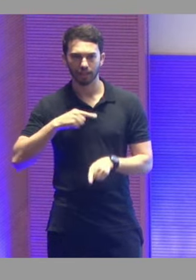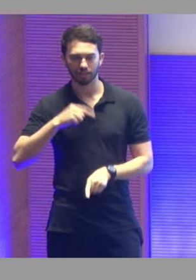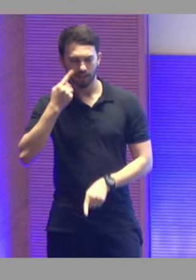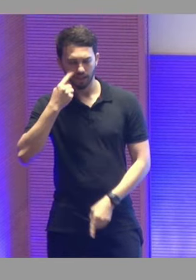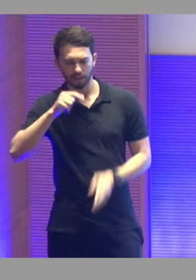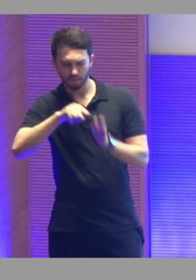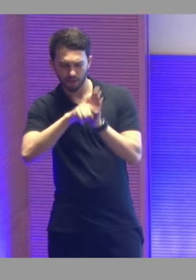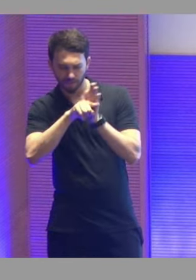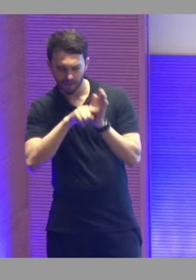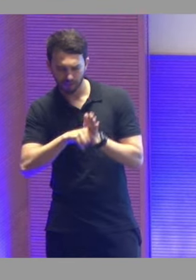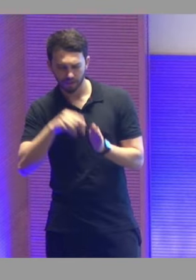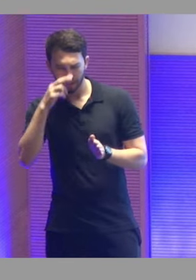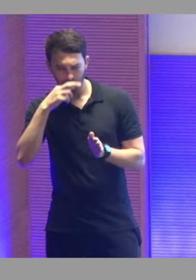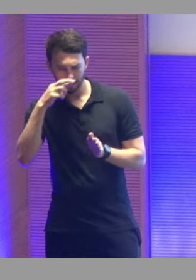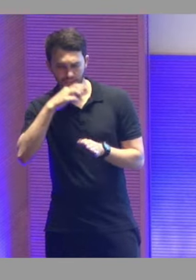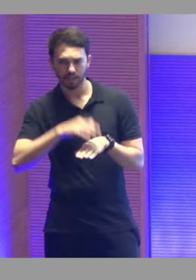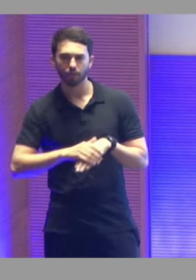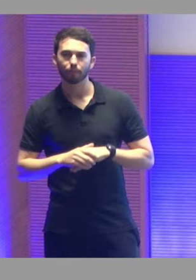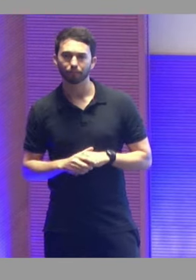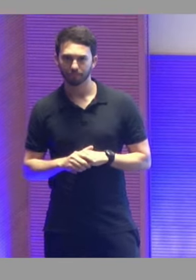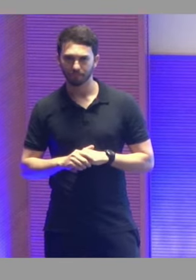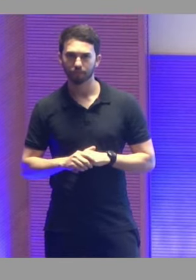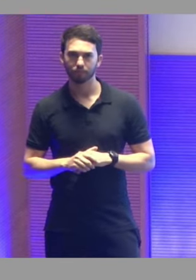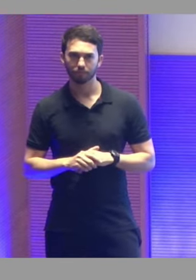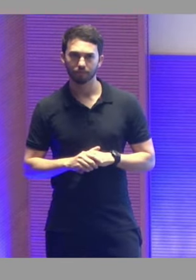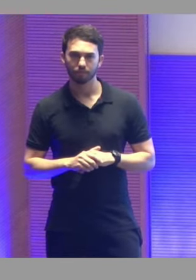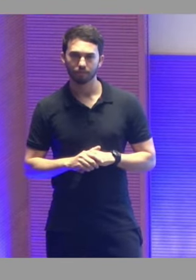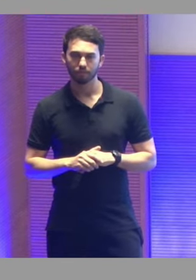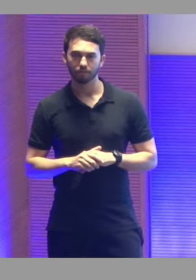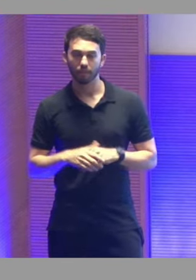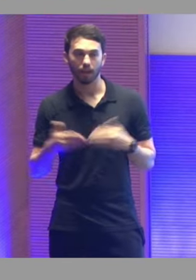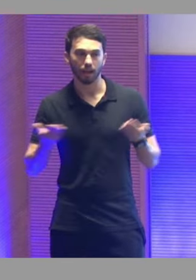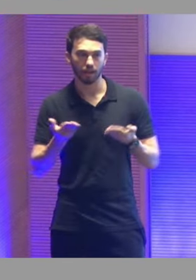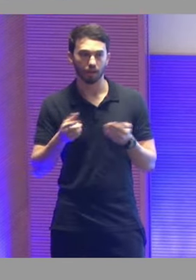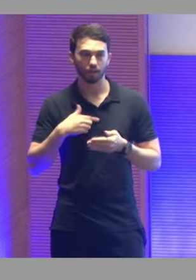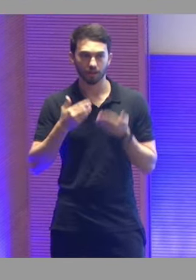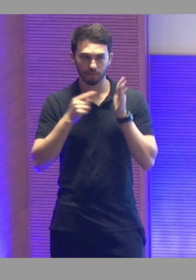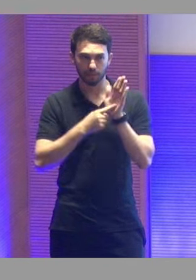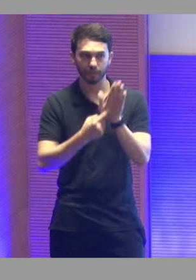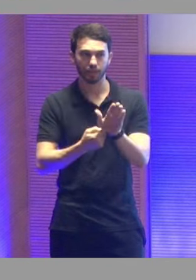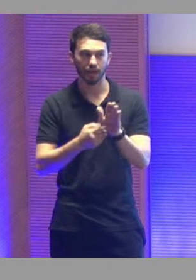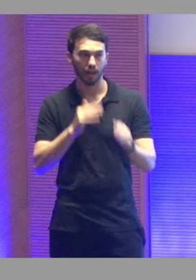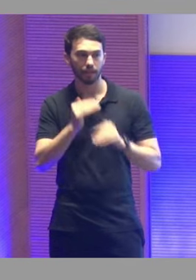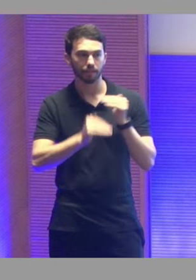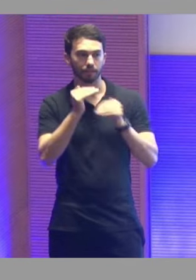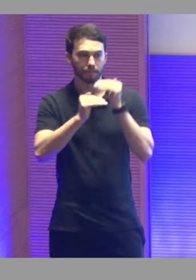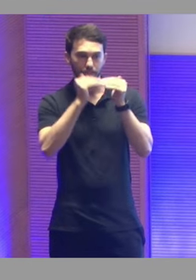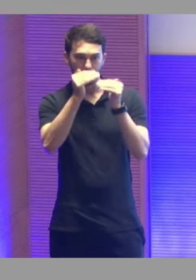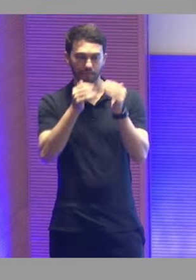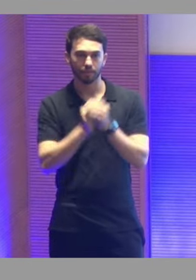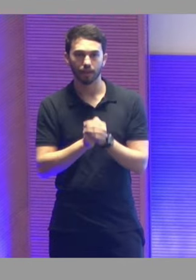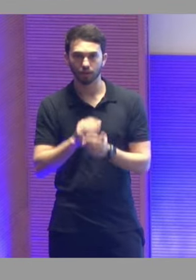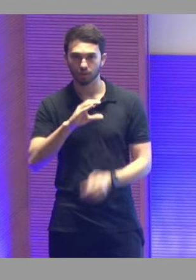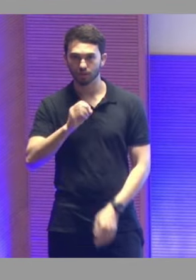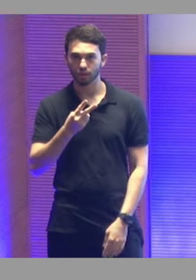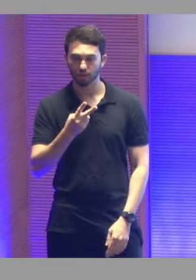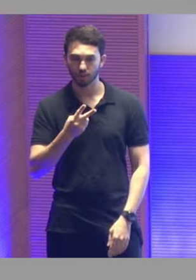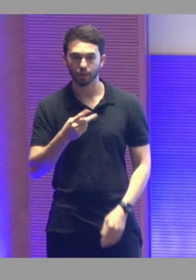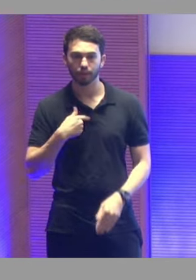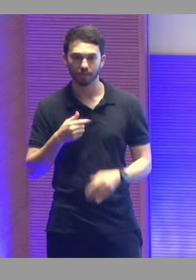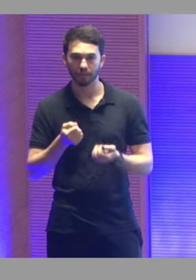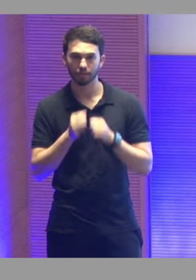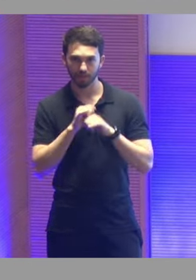eh por terceira parte acreditada agora a gente vai mostrar para vocês a evolução das emissões que foram